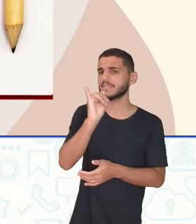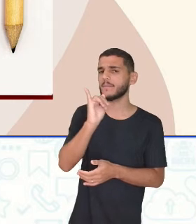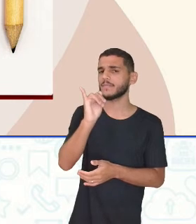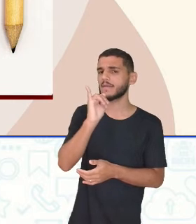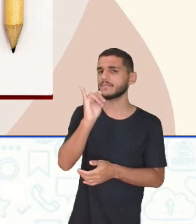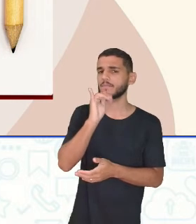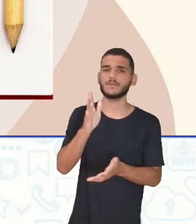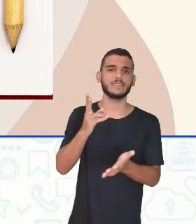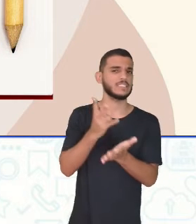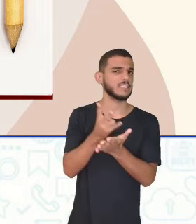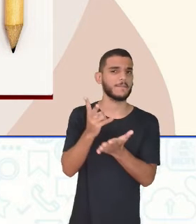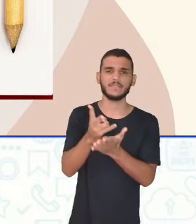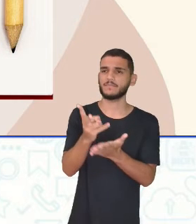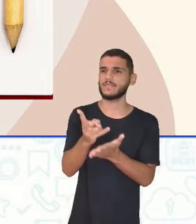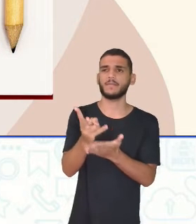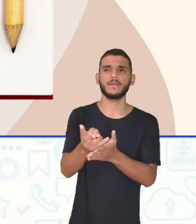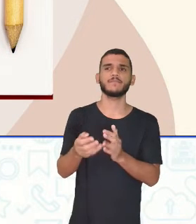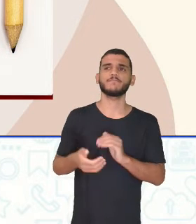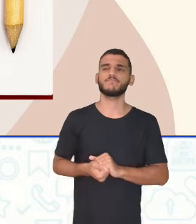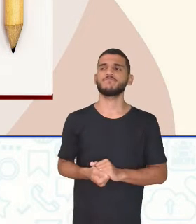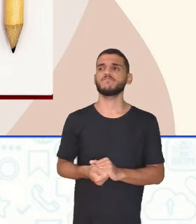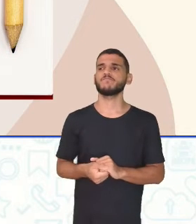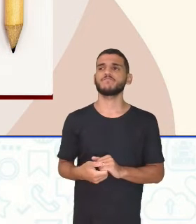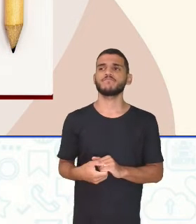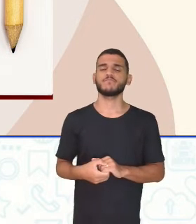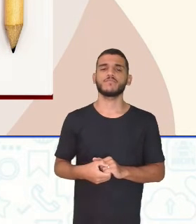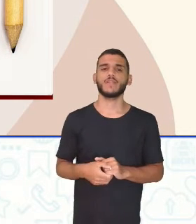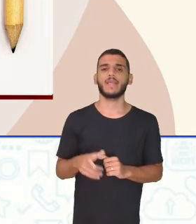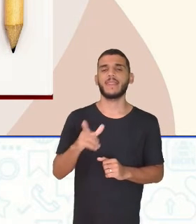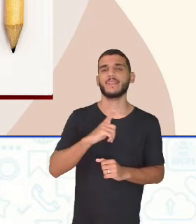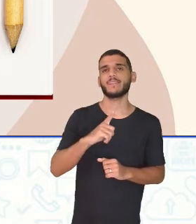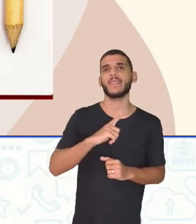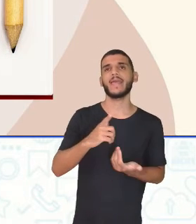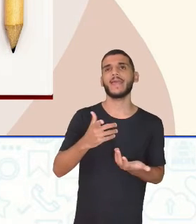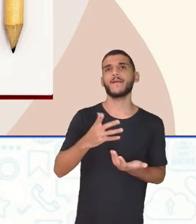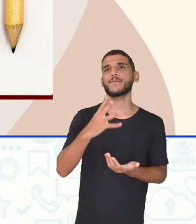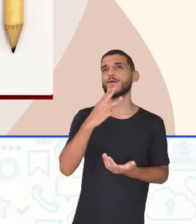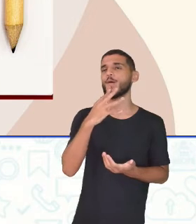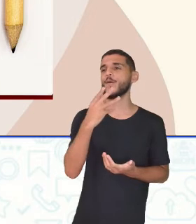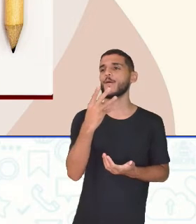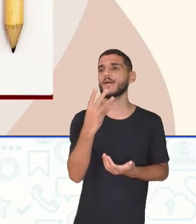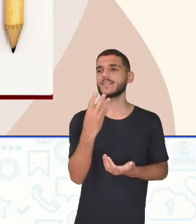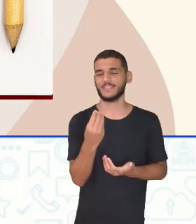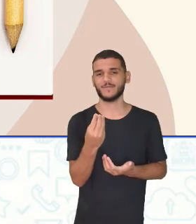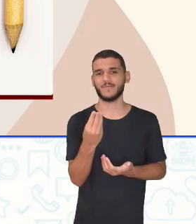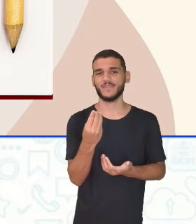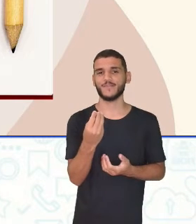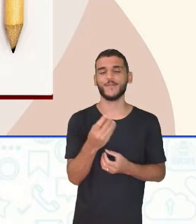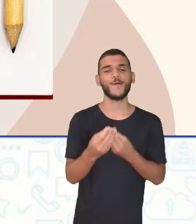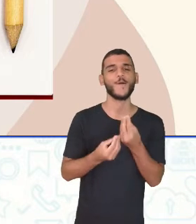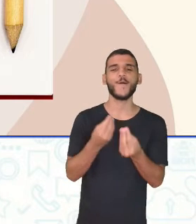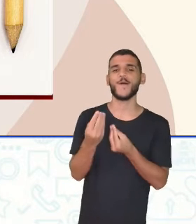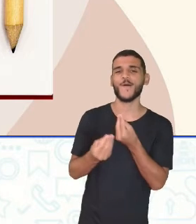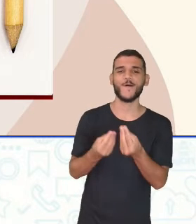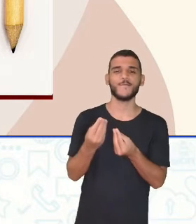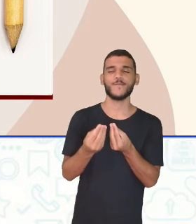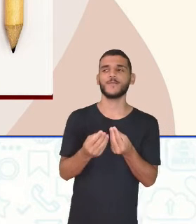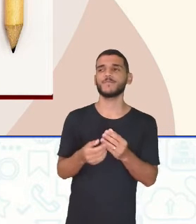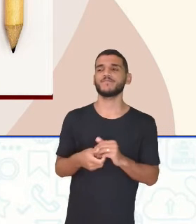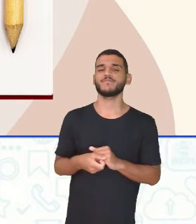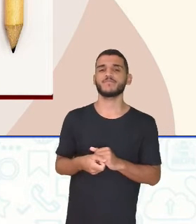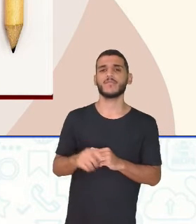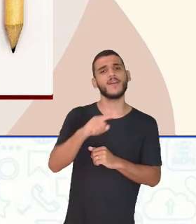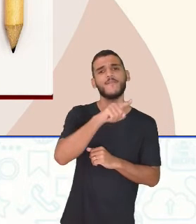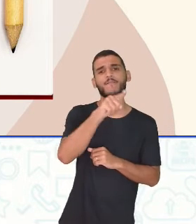pega exemplos, aquela noção, né, de dizer que o exemplo arrasta. Porque